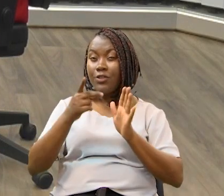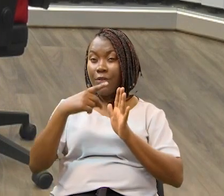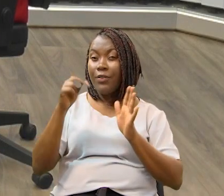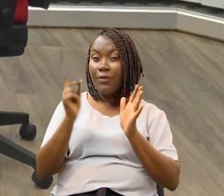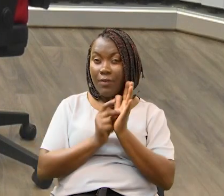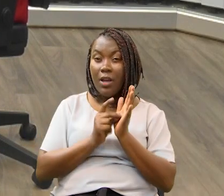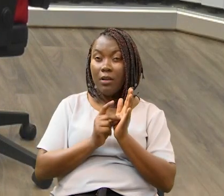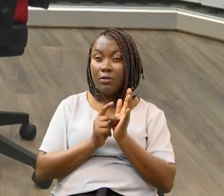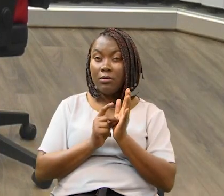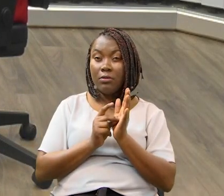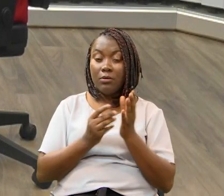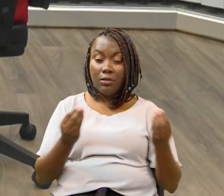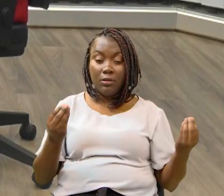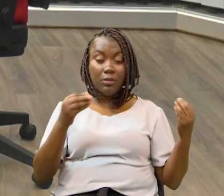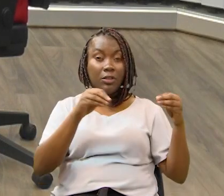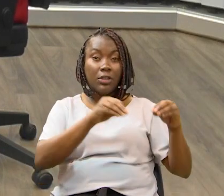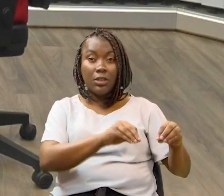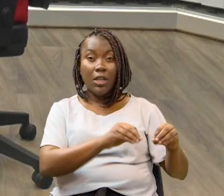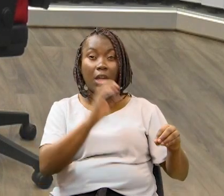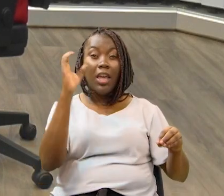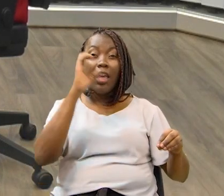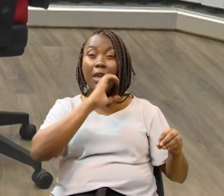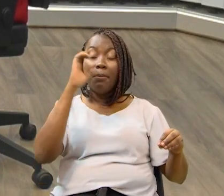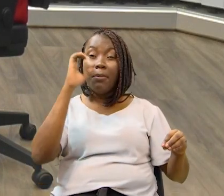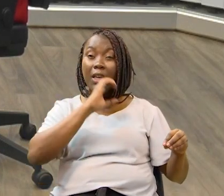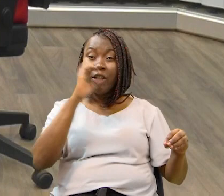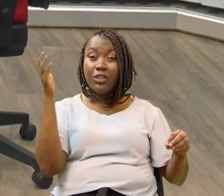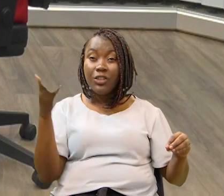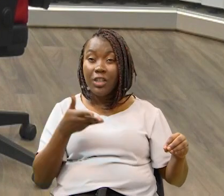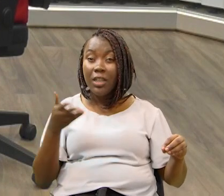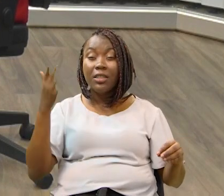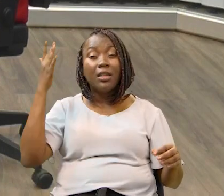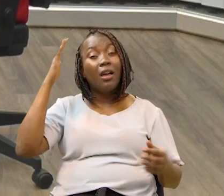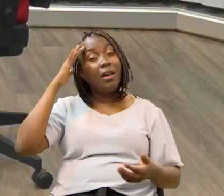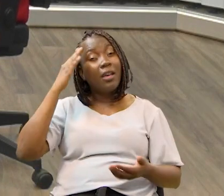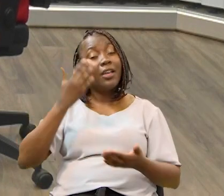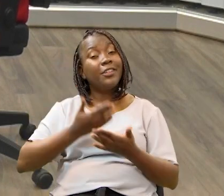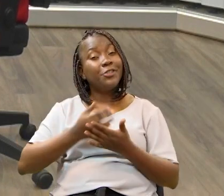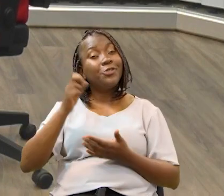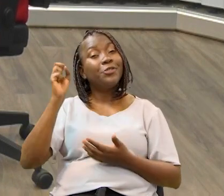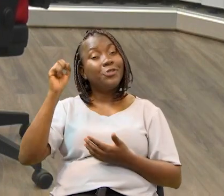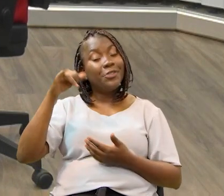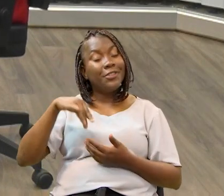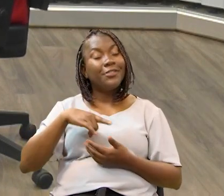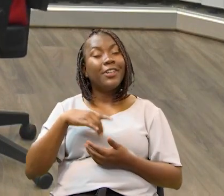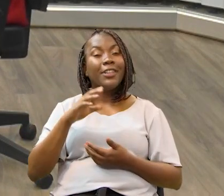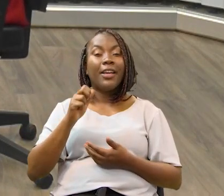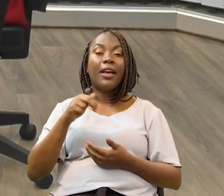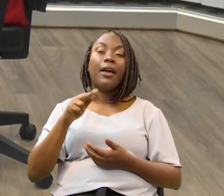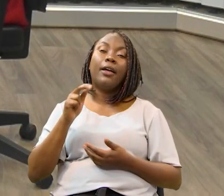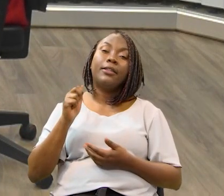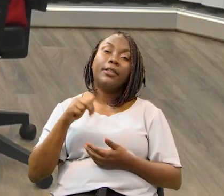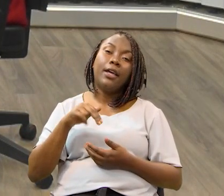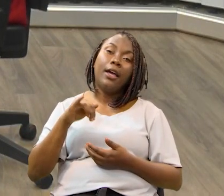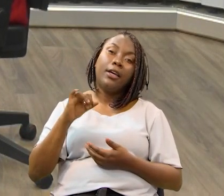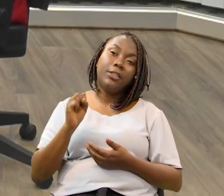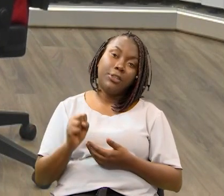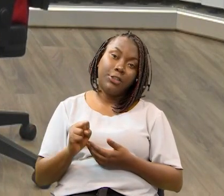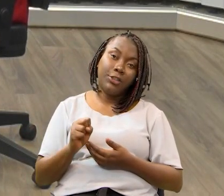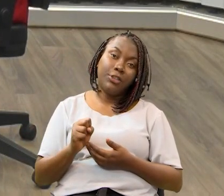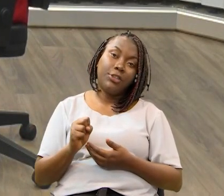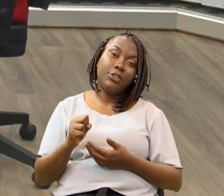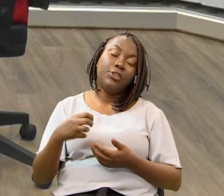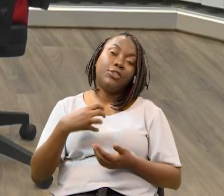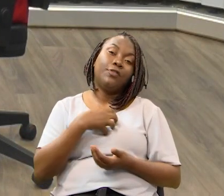lei de fato ser efetivada com emergência, eu acredito que teremos sim canais,